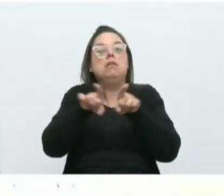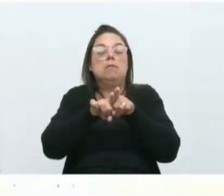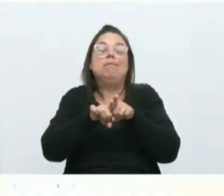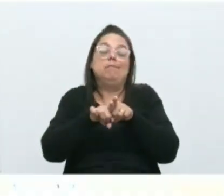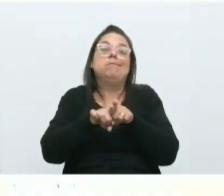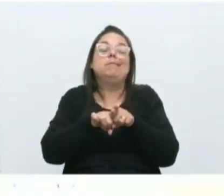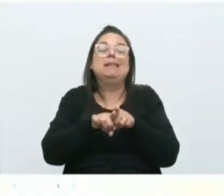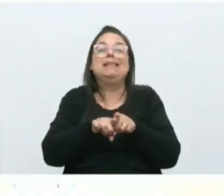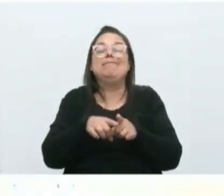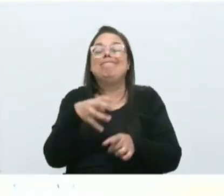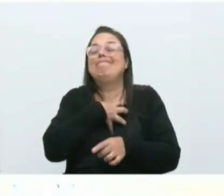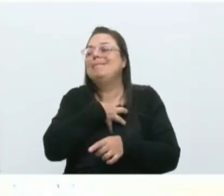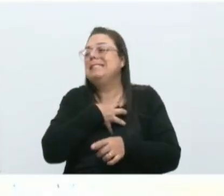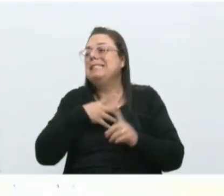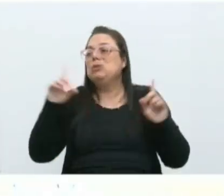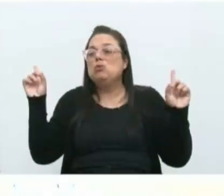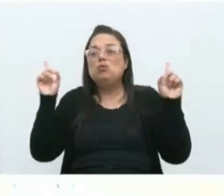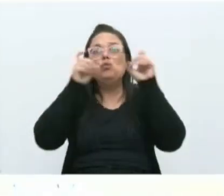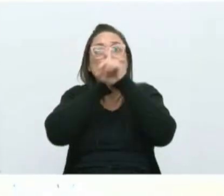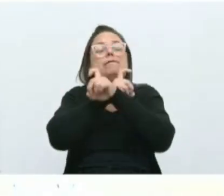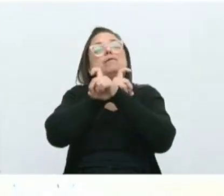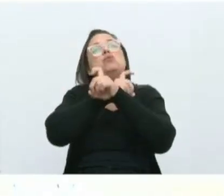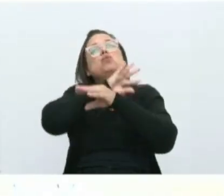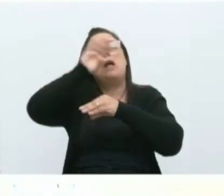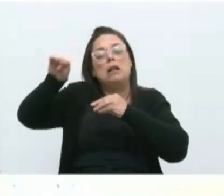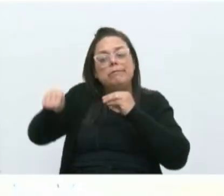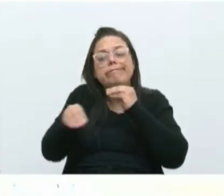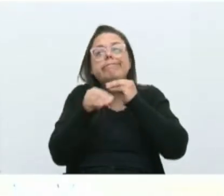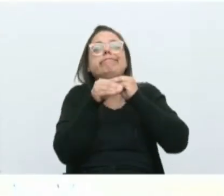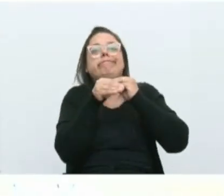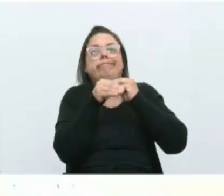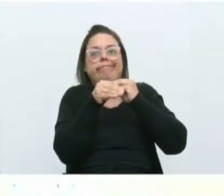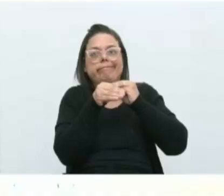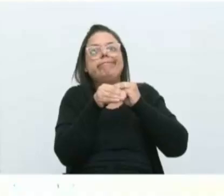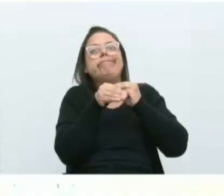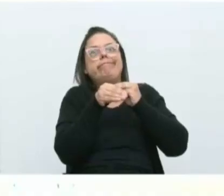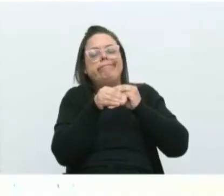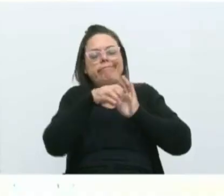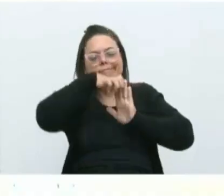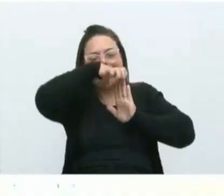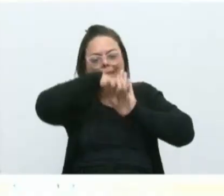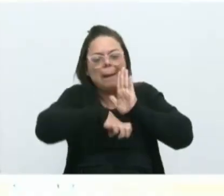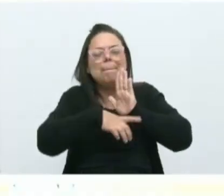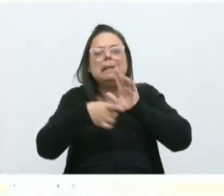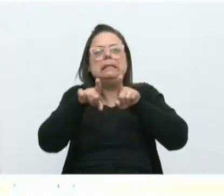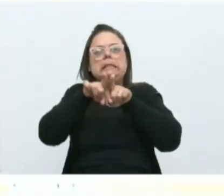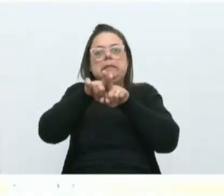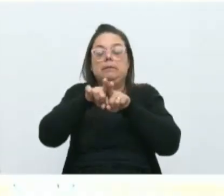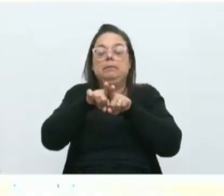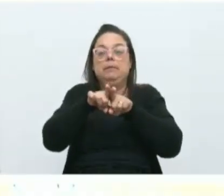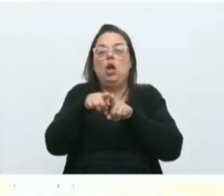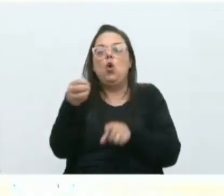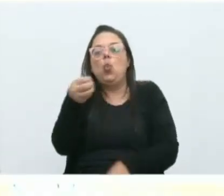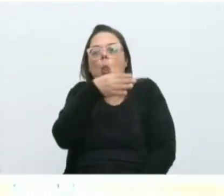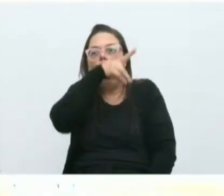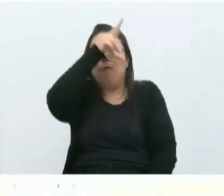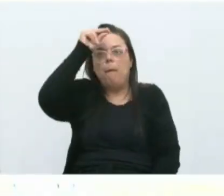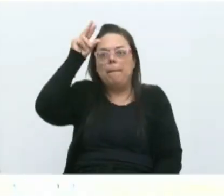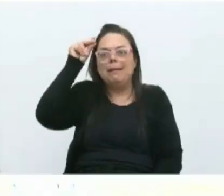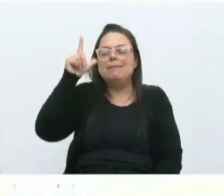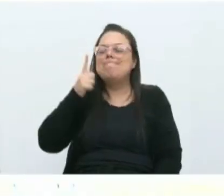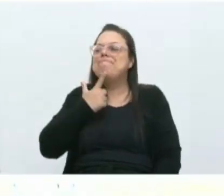tem muita dificuldade de implementar grande parte das nossas emendas impositivas. O atual prefeito ele tem